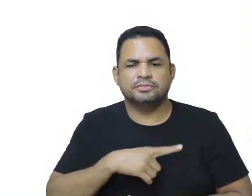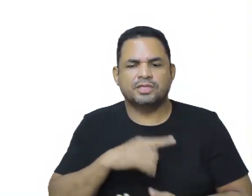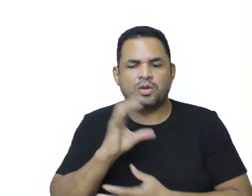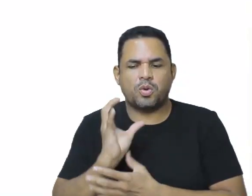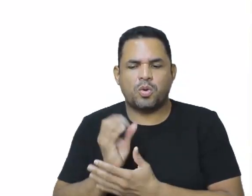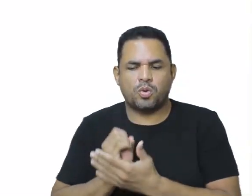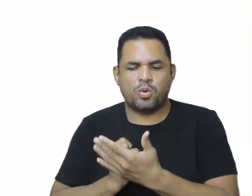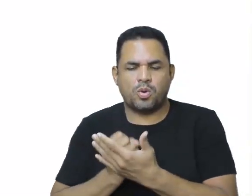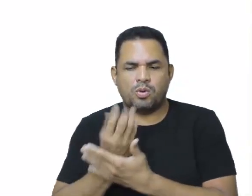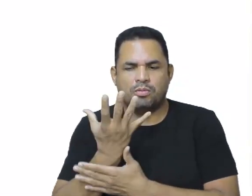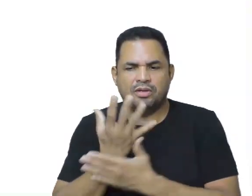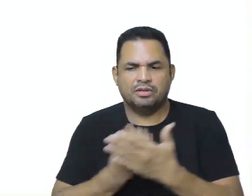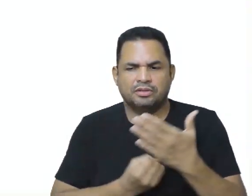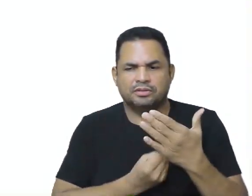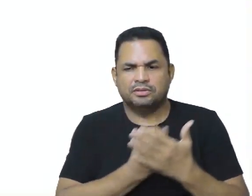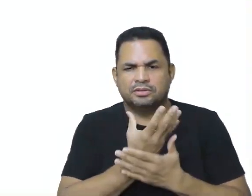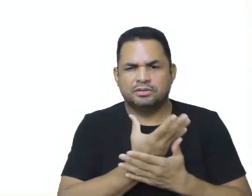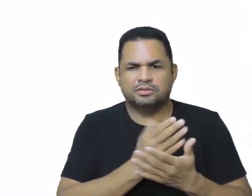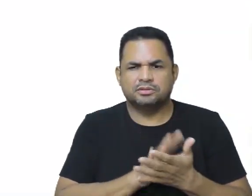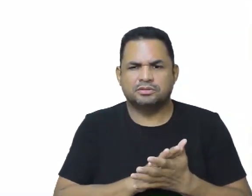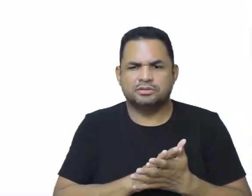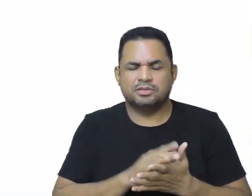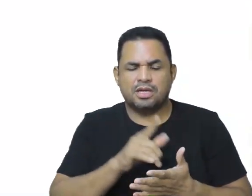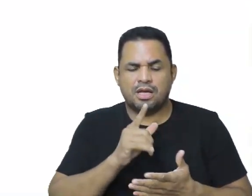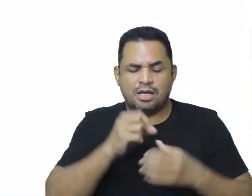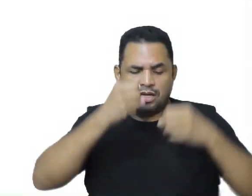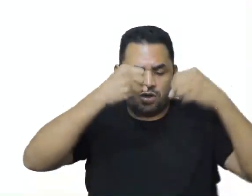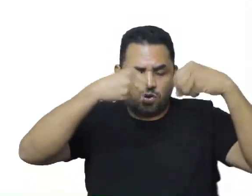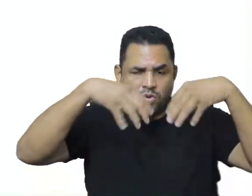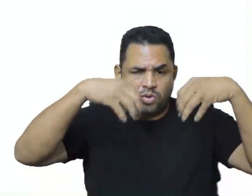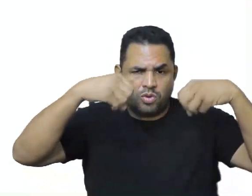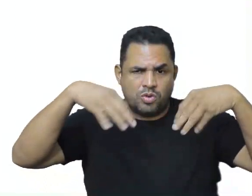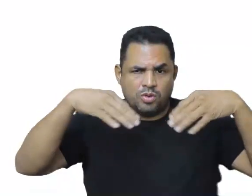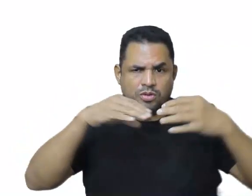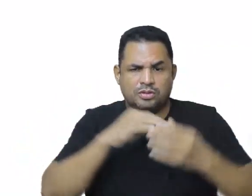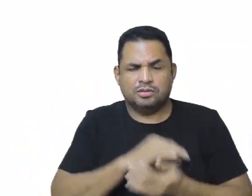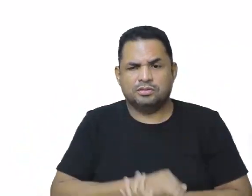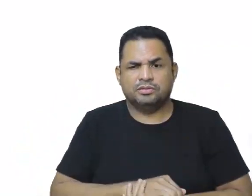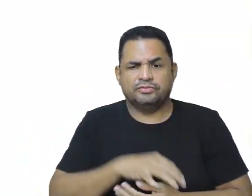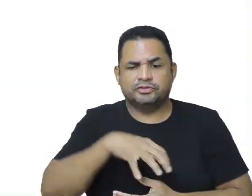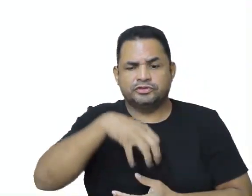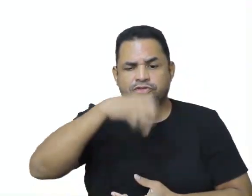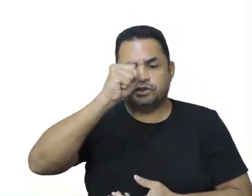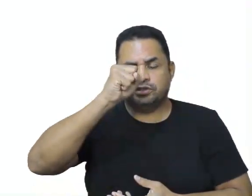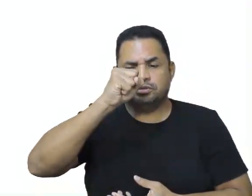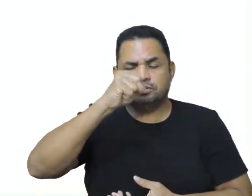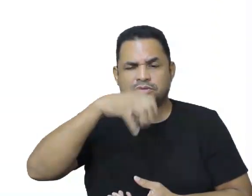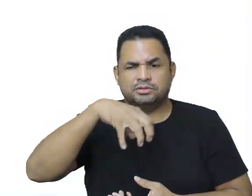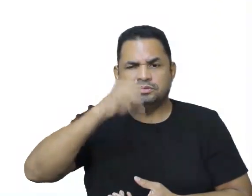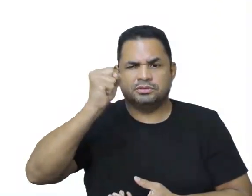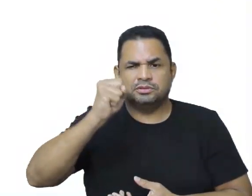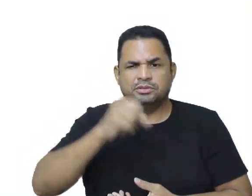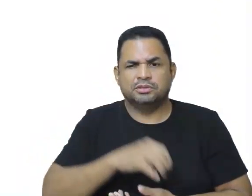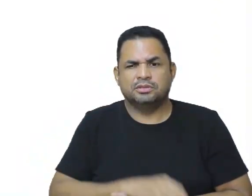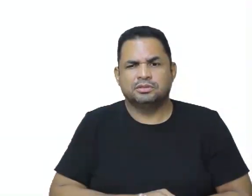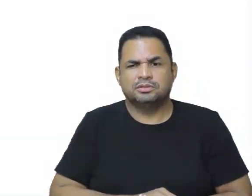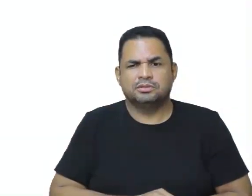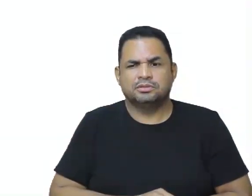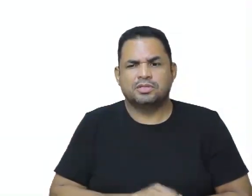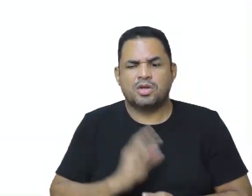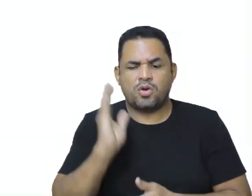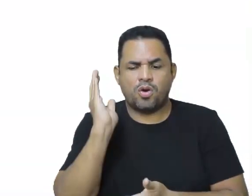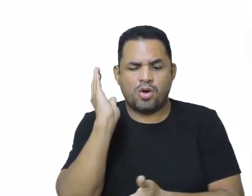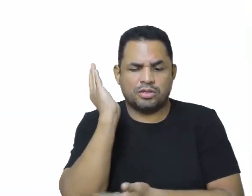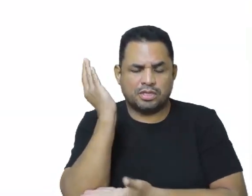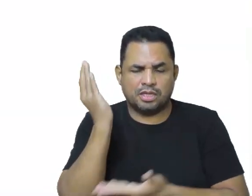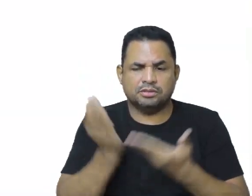E a chuva, agora essa vegetação, ela foi retirada nesse segundo esquema aqui, ó.